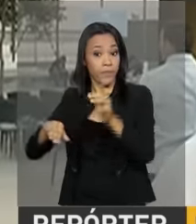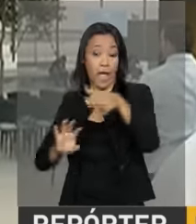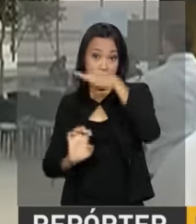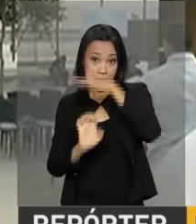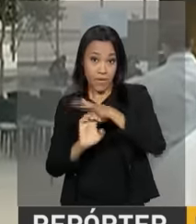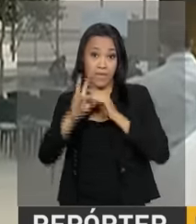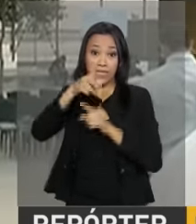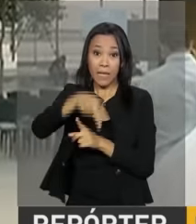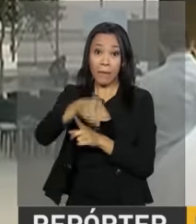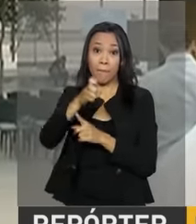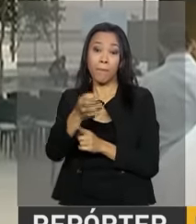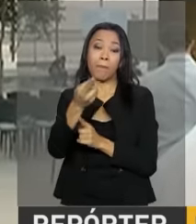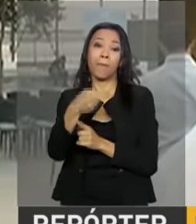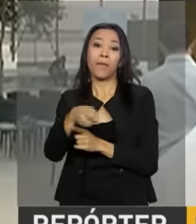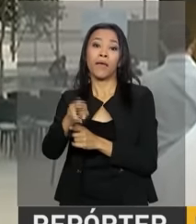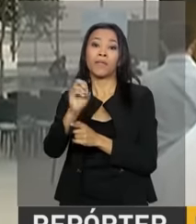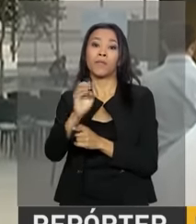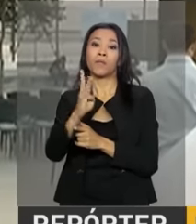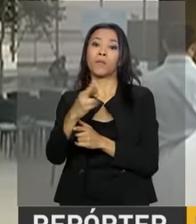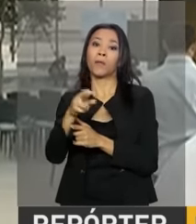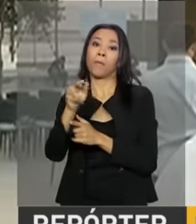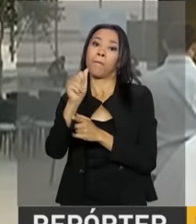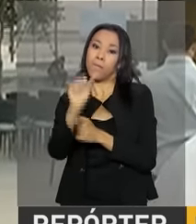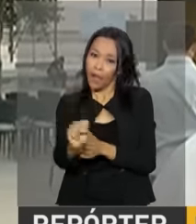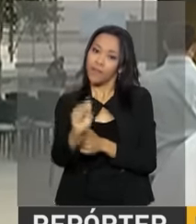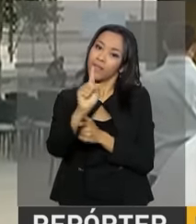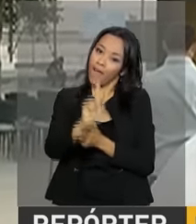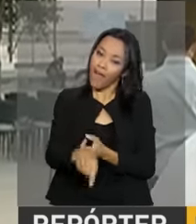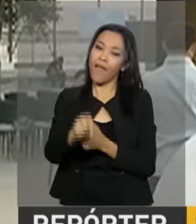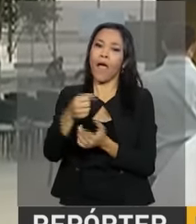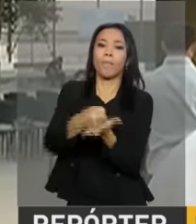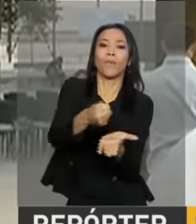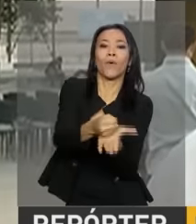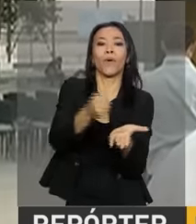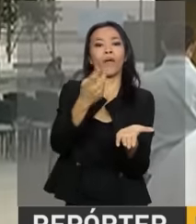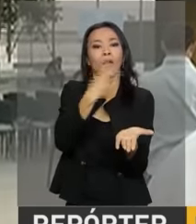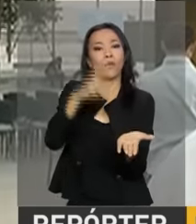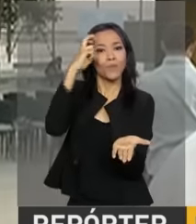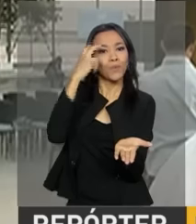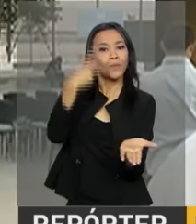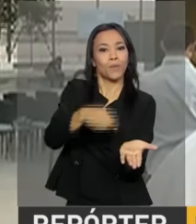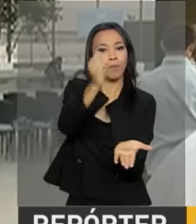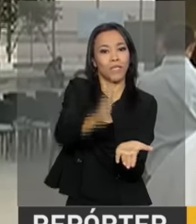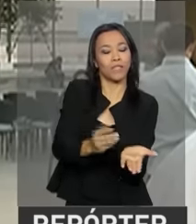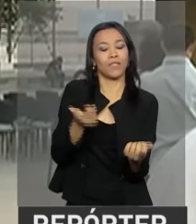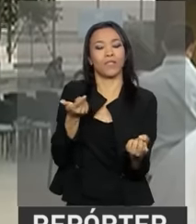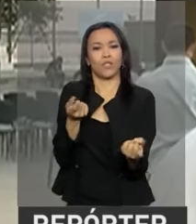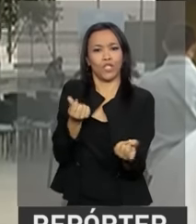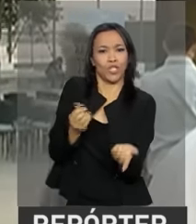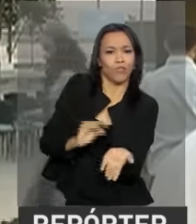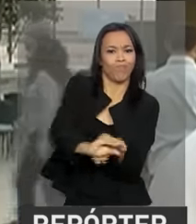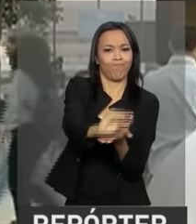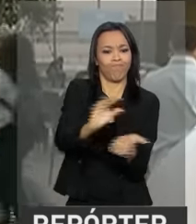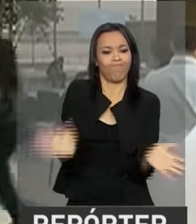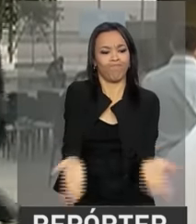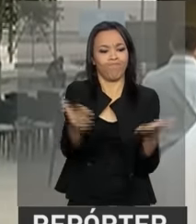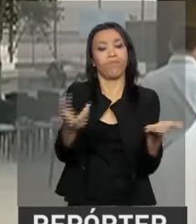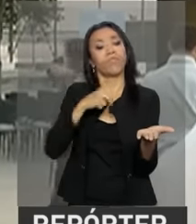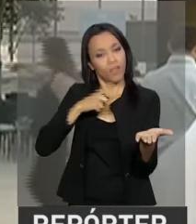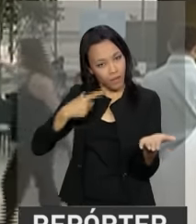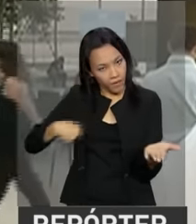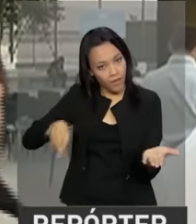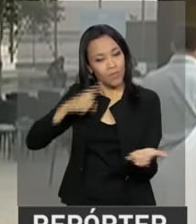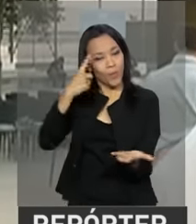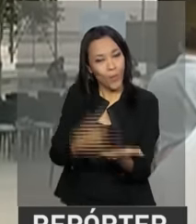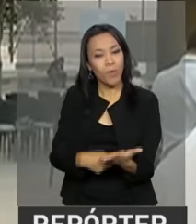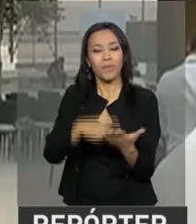uma das maiores apoiadoras do do da cultura brasileira né a gente investe e bastante recurso porque a gente realmente tem um compromisso né tá